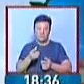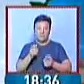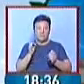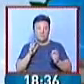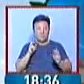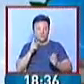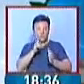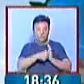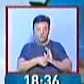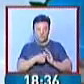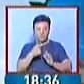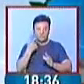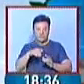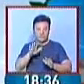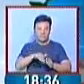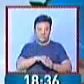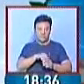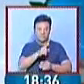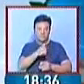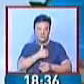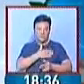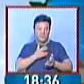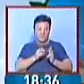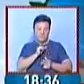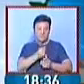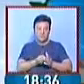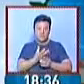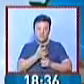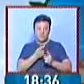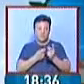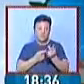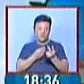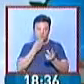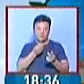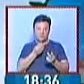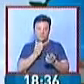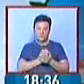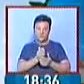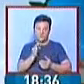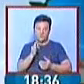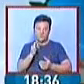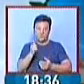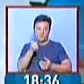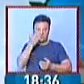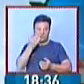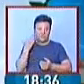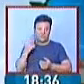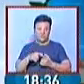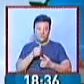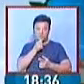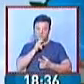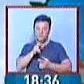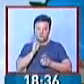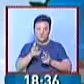de um projeto que conta com a participação de uma empresa criada por dois jovens há apenas 45 dias. A solução já